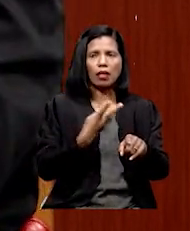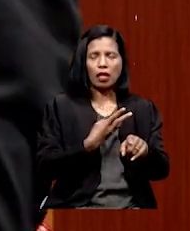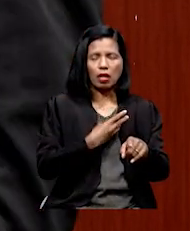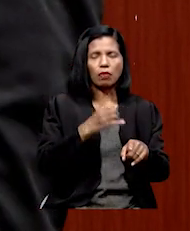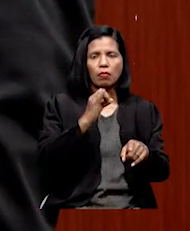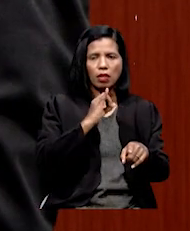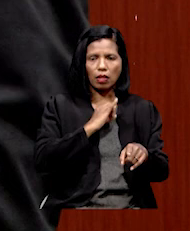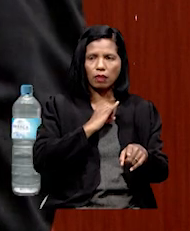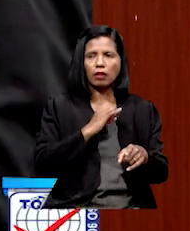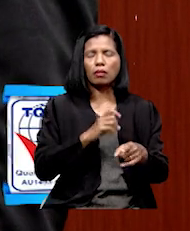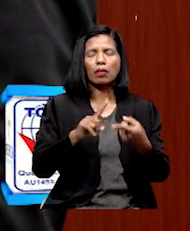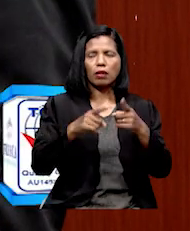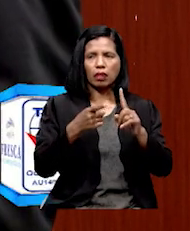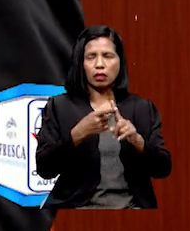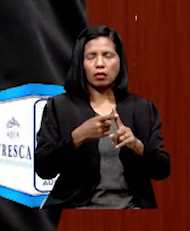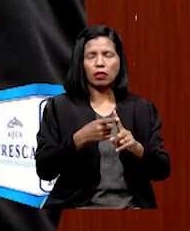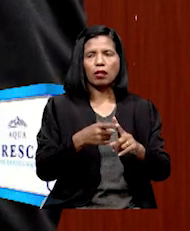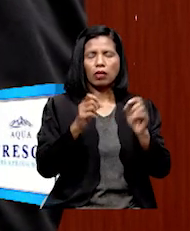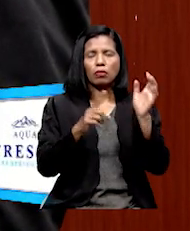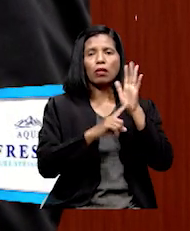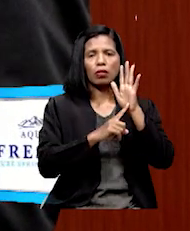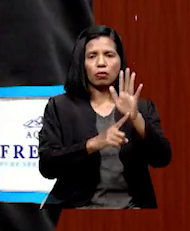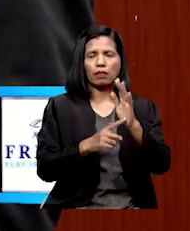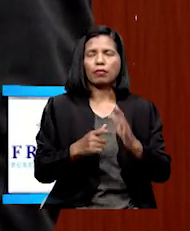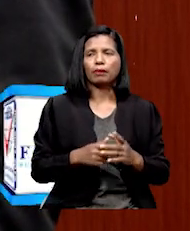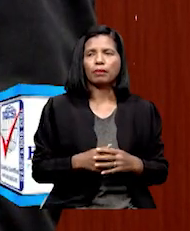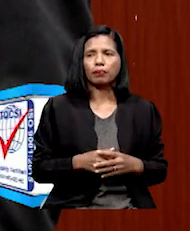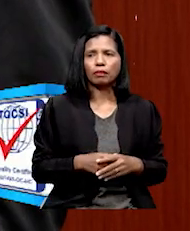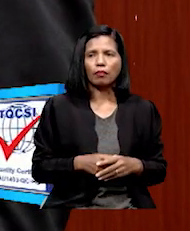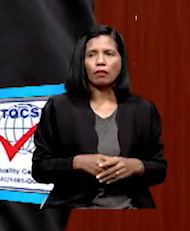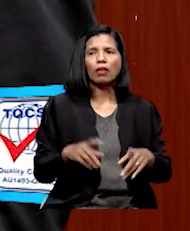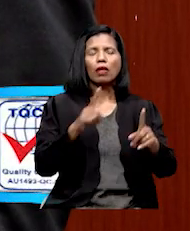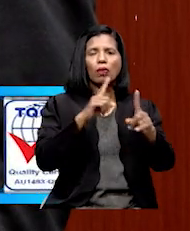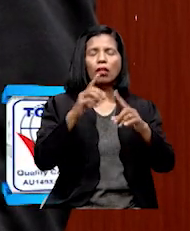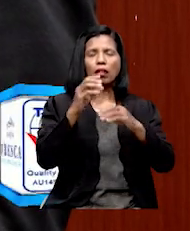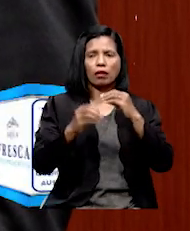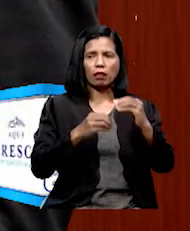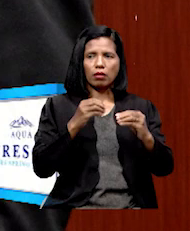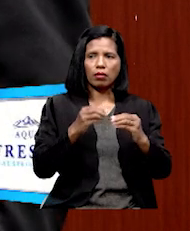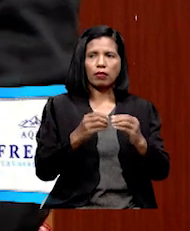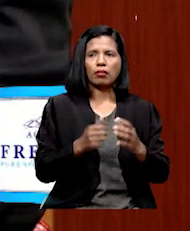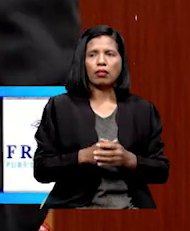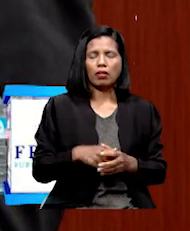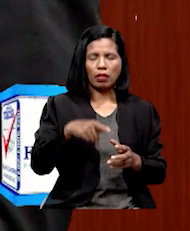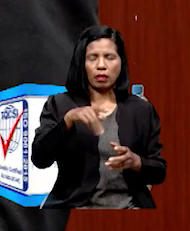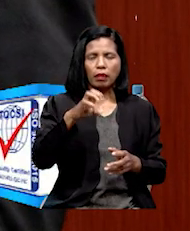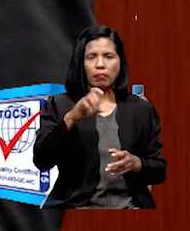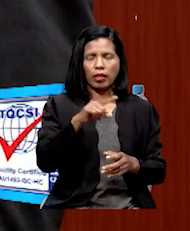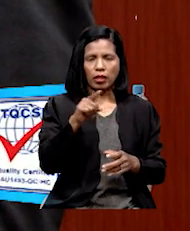ba malu sene pe resistensi atu atu ba ne ba agora kolye kono ba peso